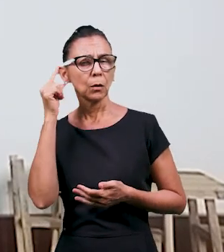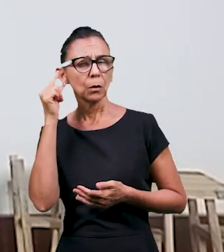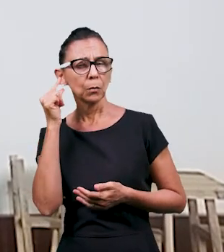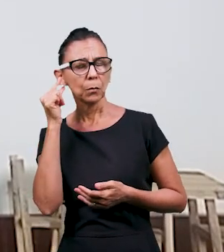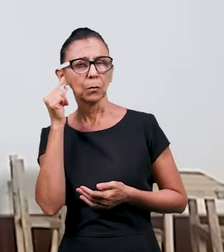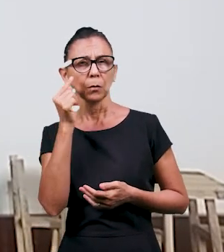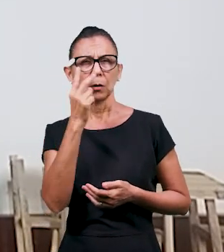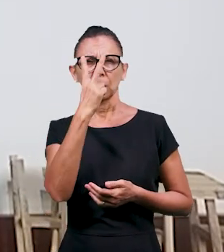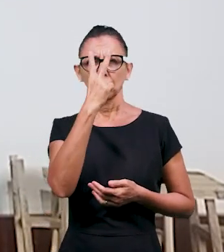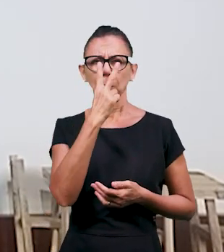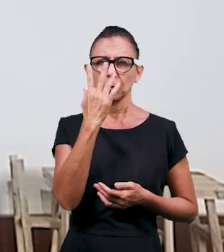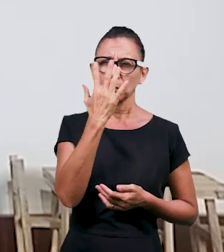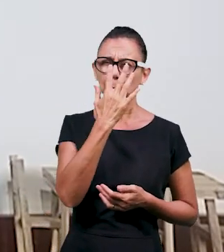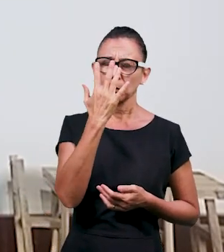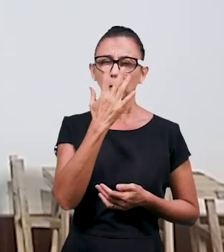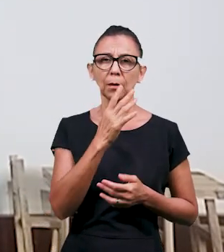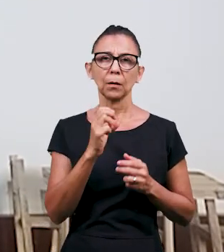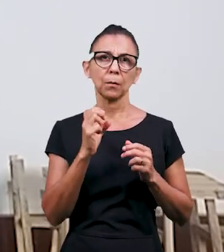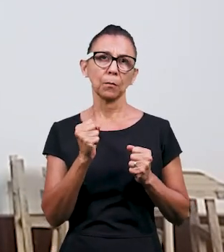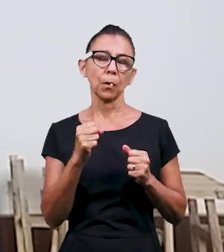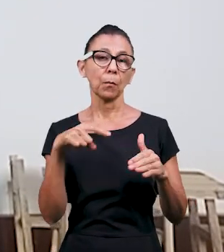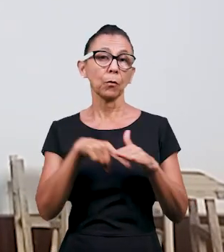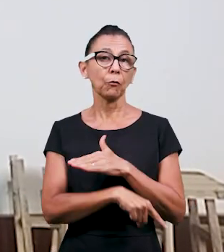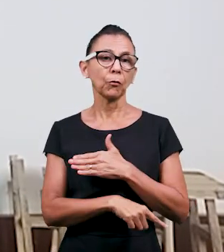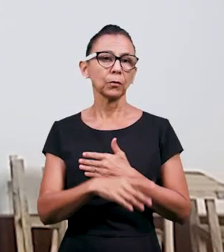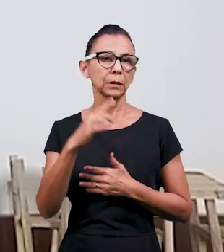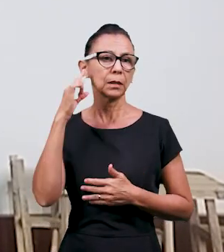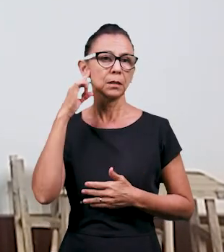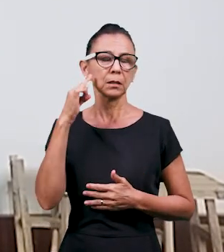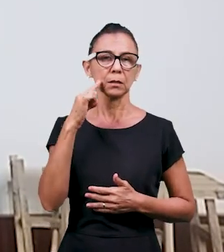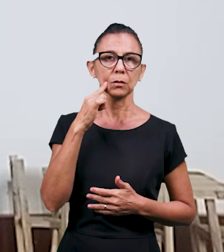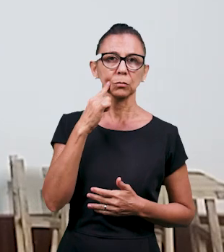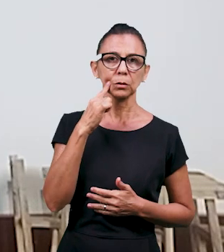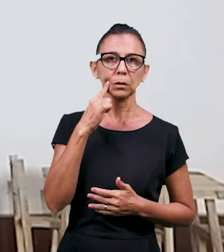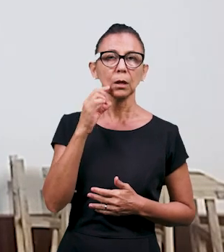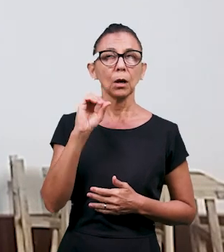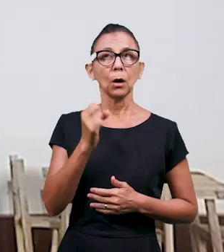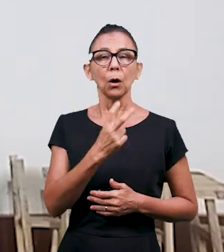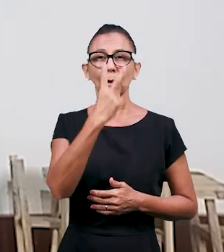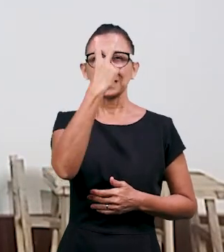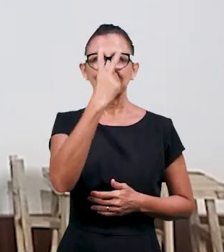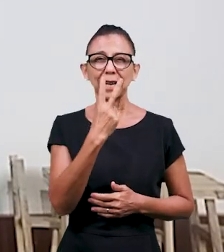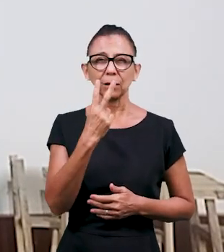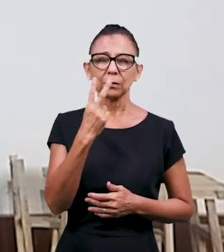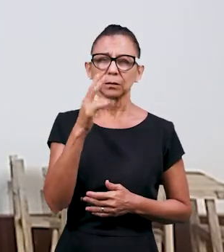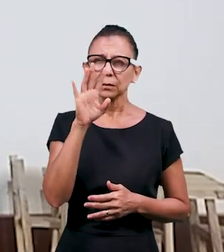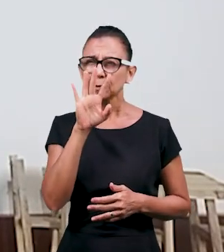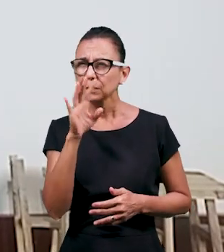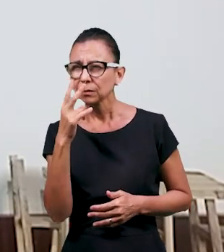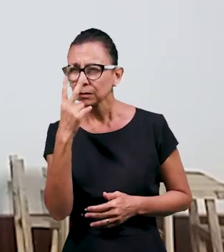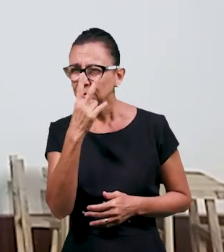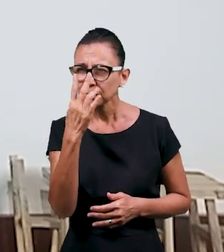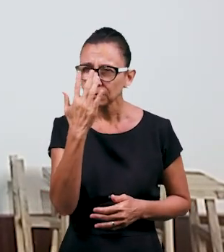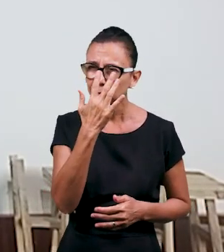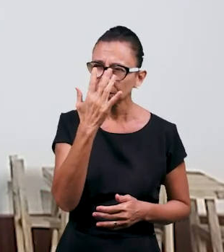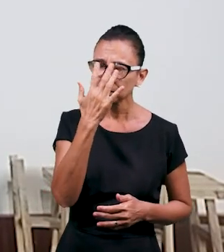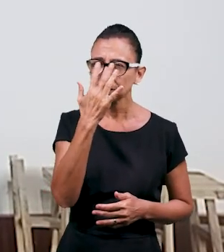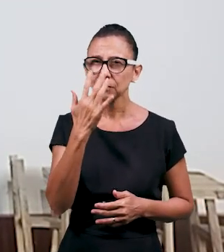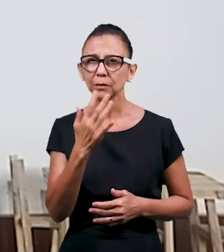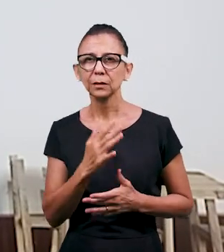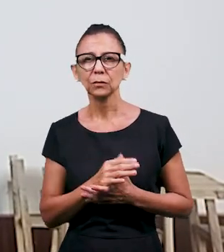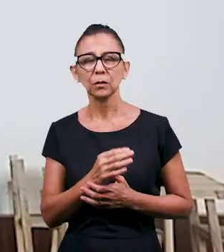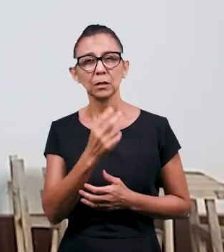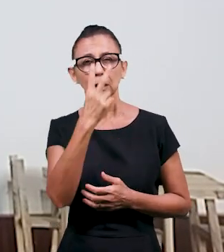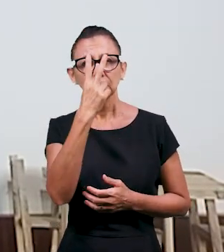exemplo, ela pode ser totalmente surda e conseguir ouvir, ver um pouquinho, ou pode ser totalmente cega e também